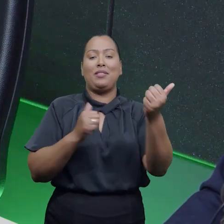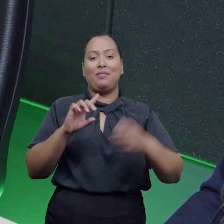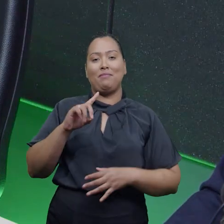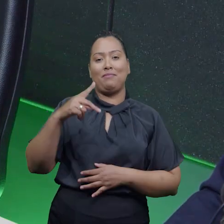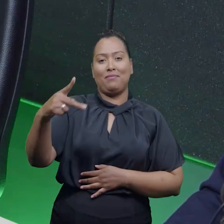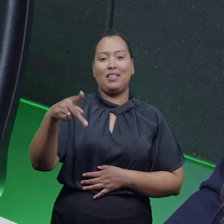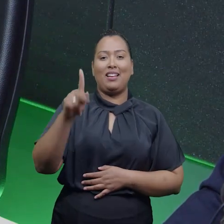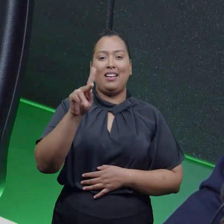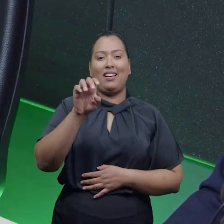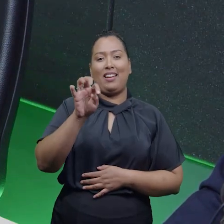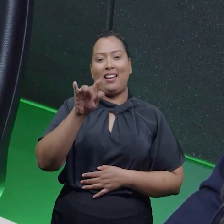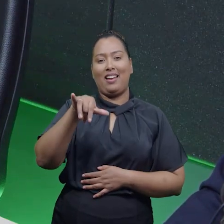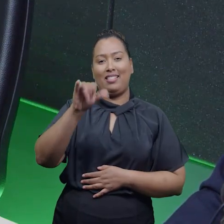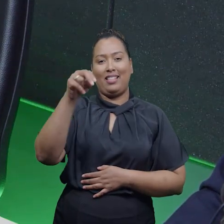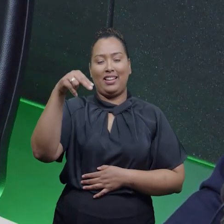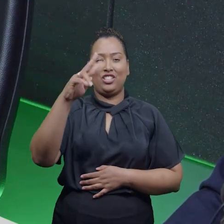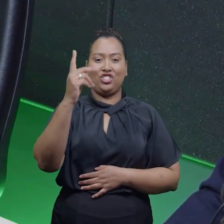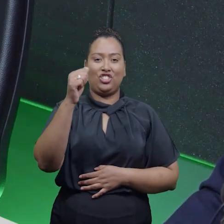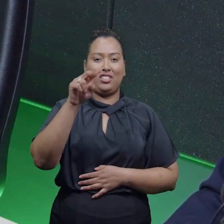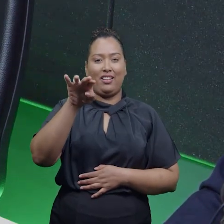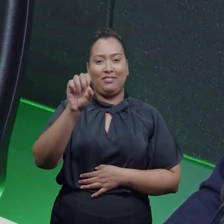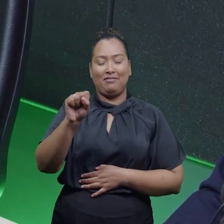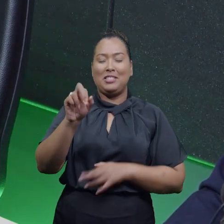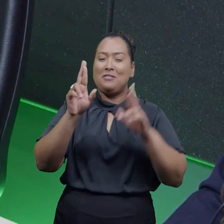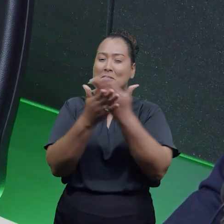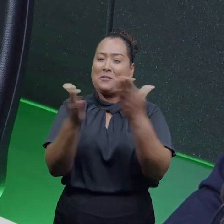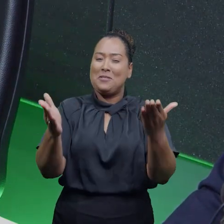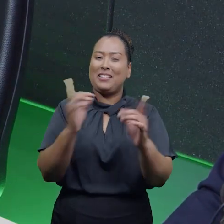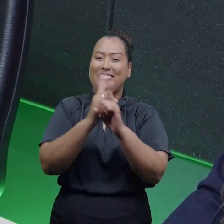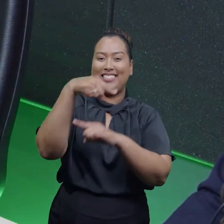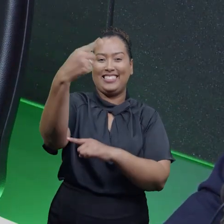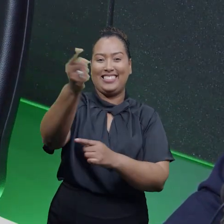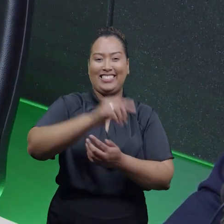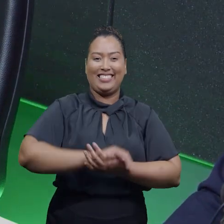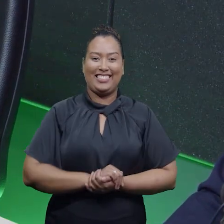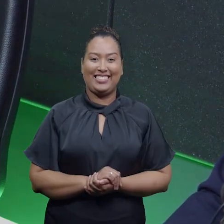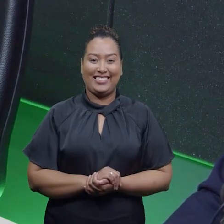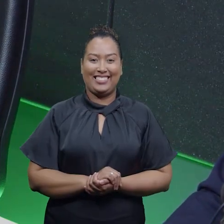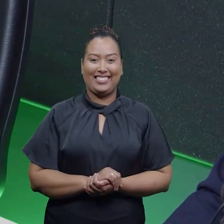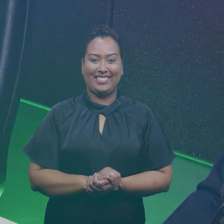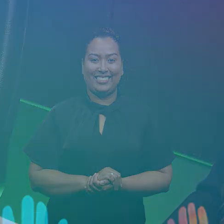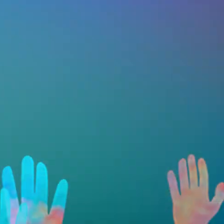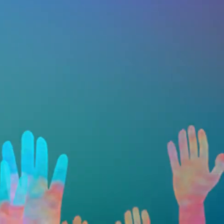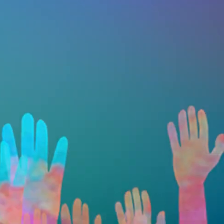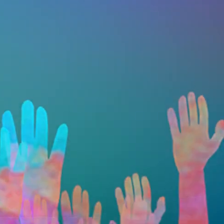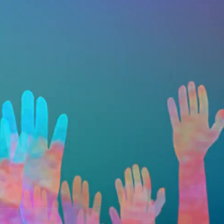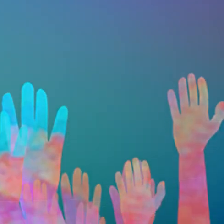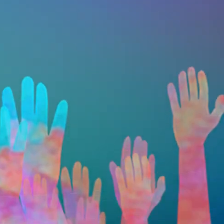subcoordenadora defensora pública Kathleen Chaves. Fiquem bem e até a próxima.